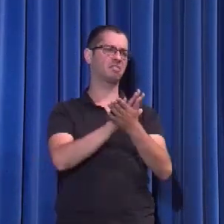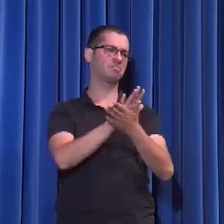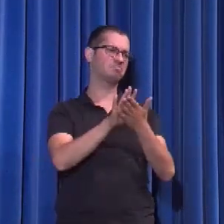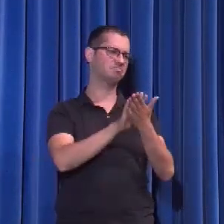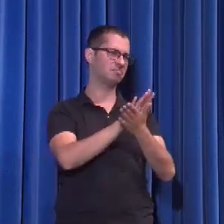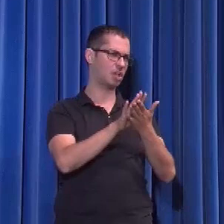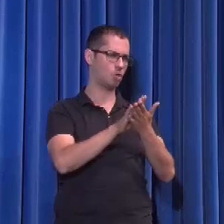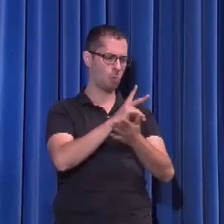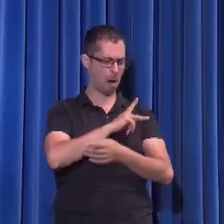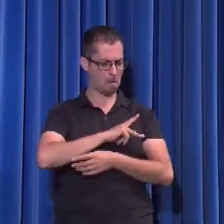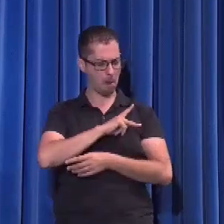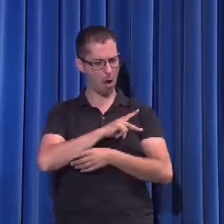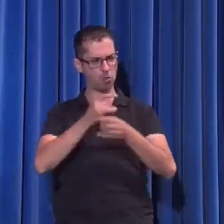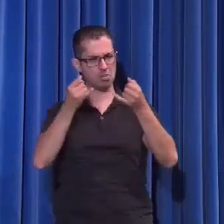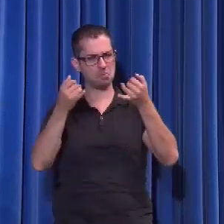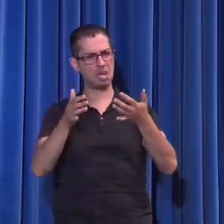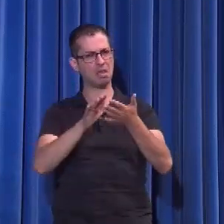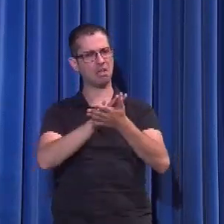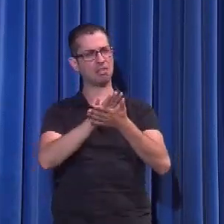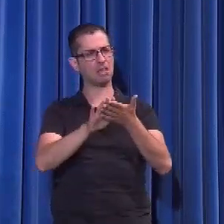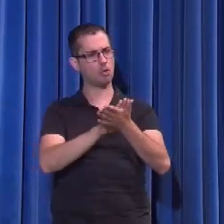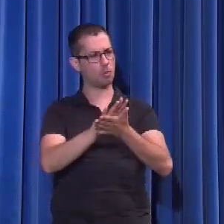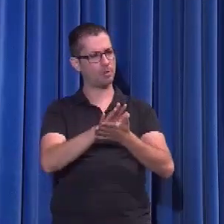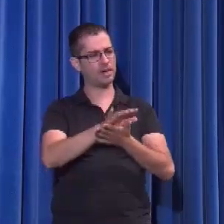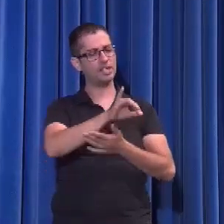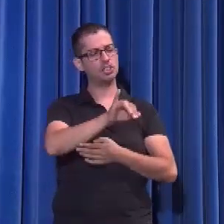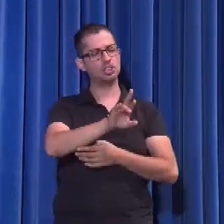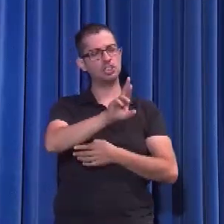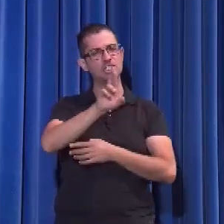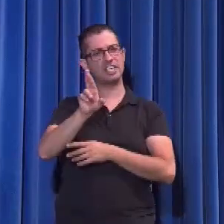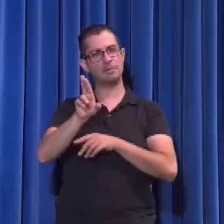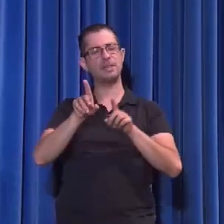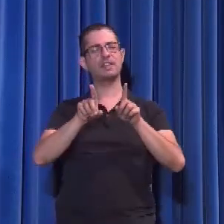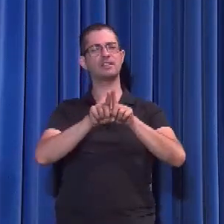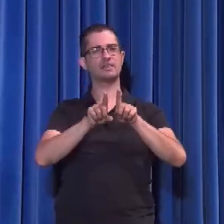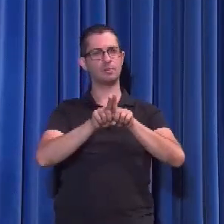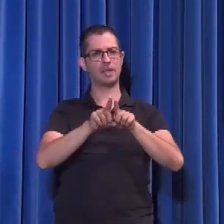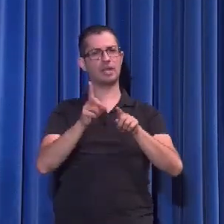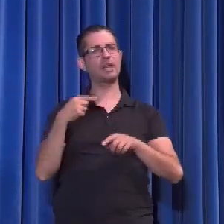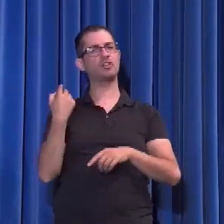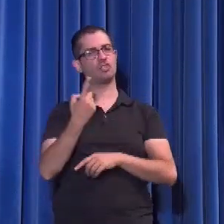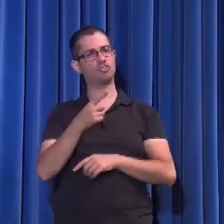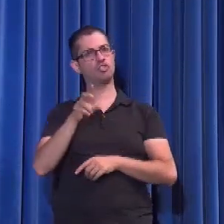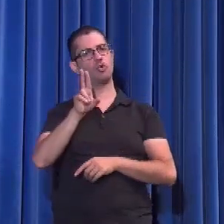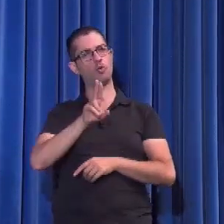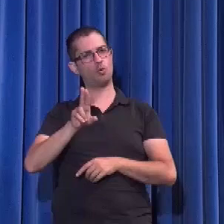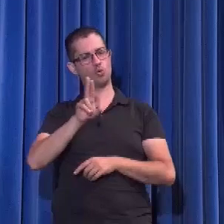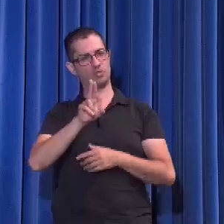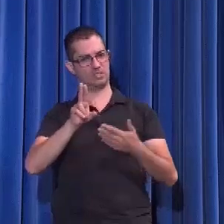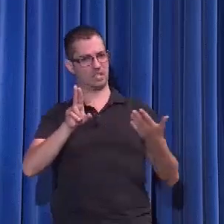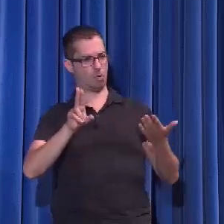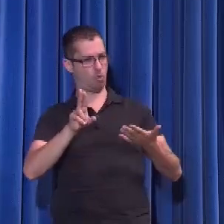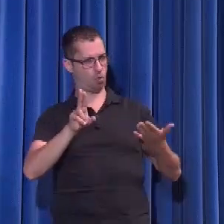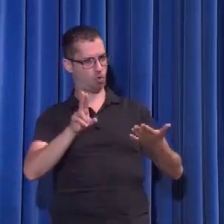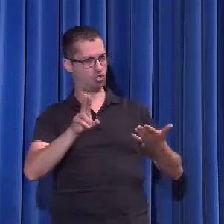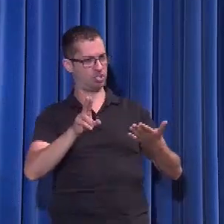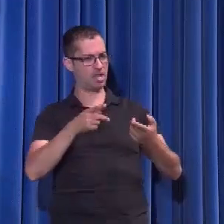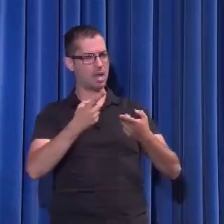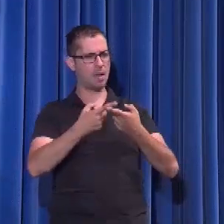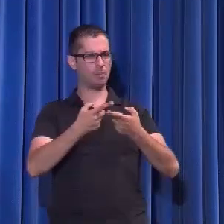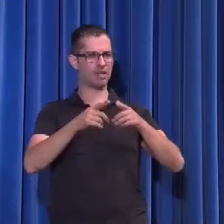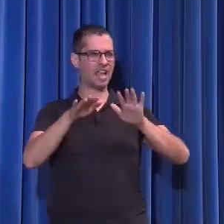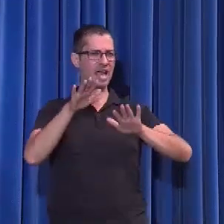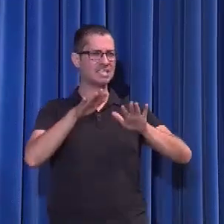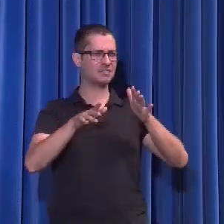E esta palavra de Jeremias também é aplicável a nós. Porque muitas vezes estamos envoltos